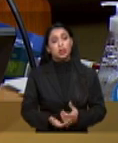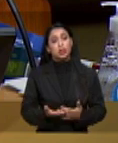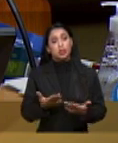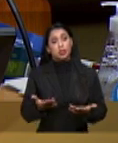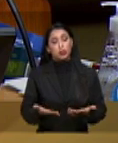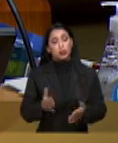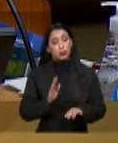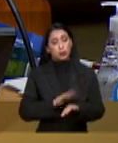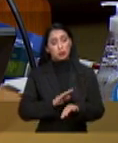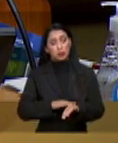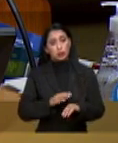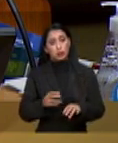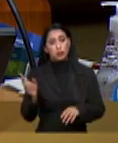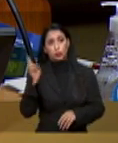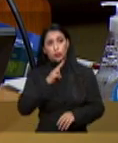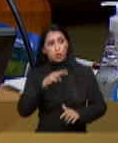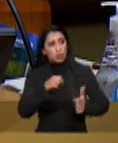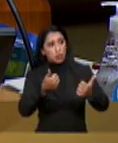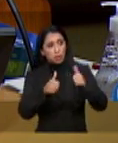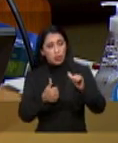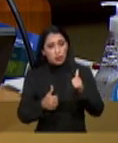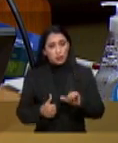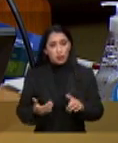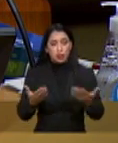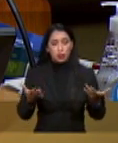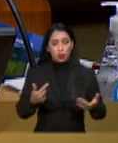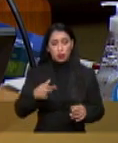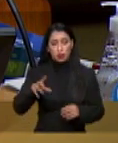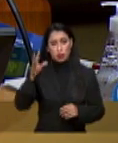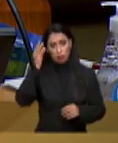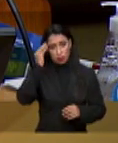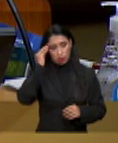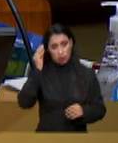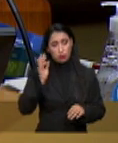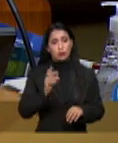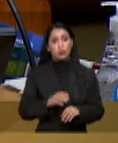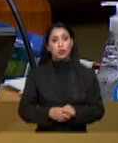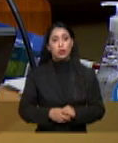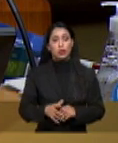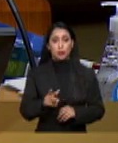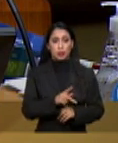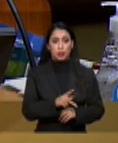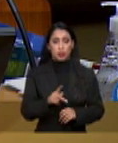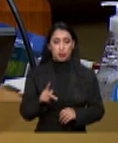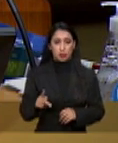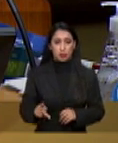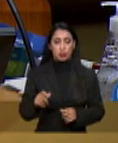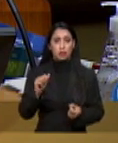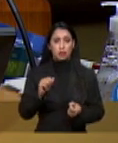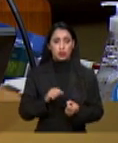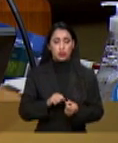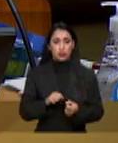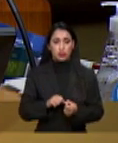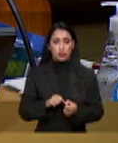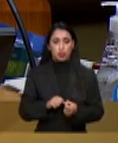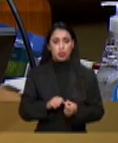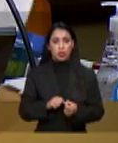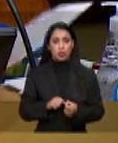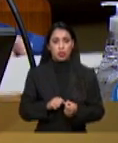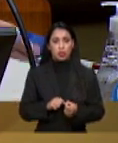e urgência. Entendo que, no presente caso, o senhor presidente da República exerceu a